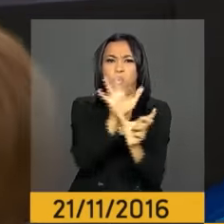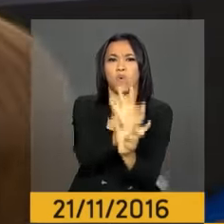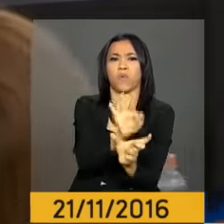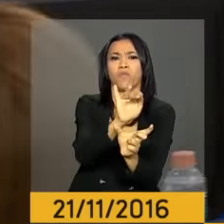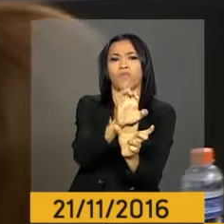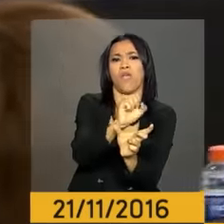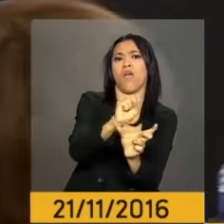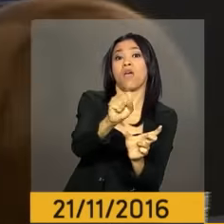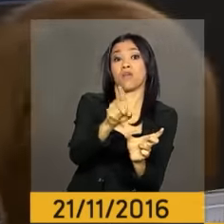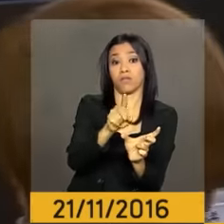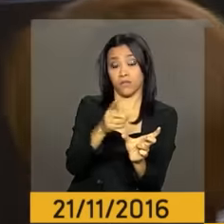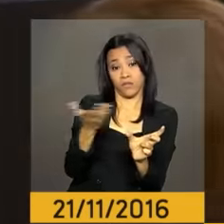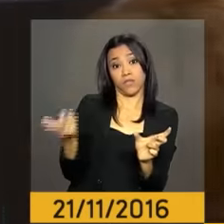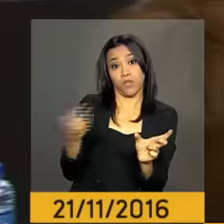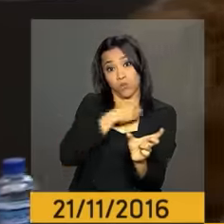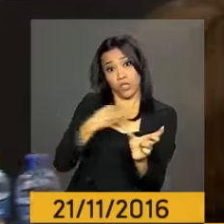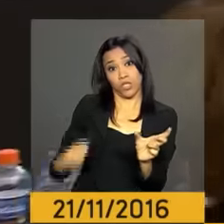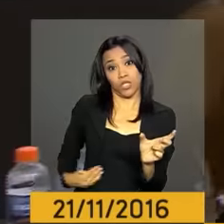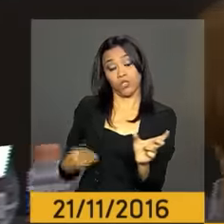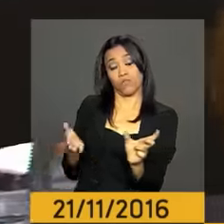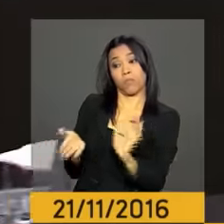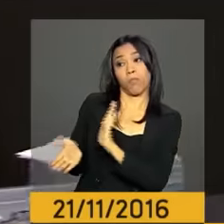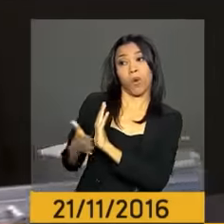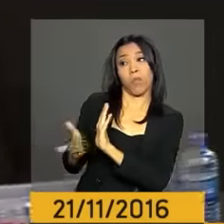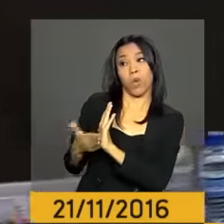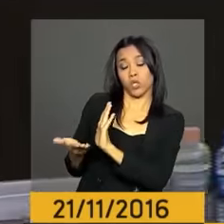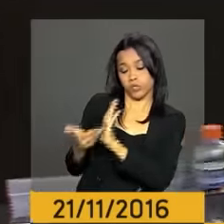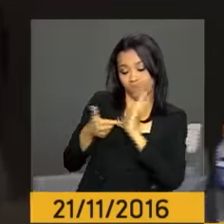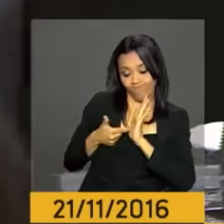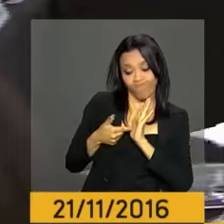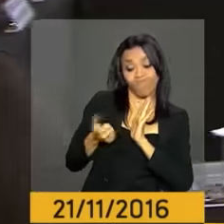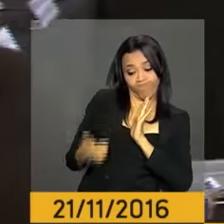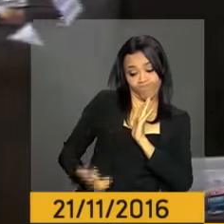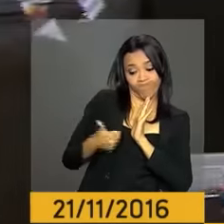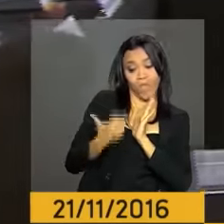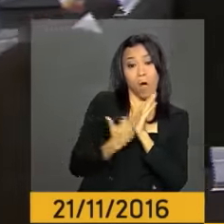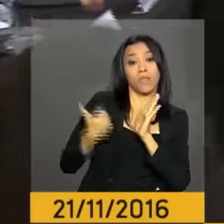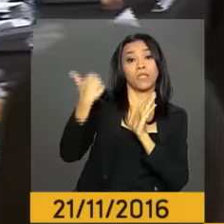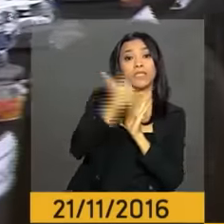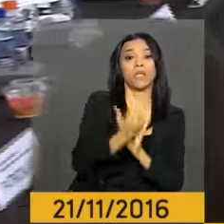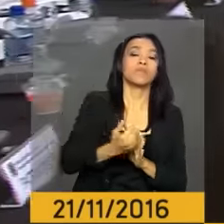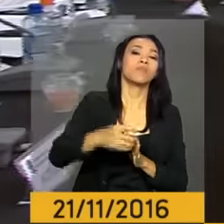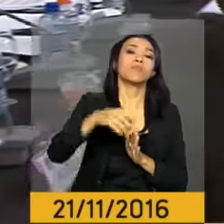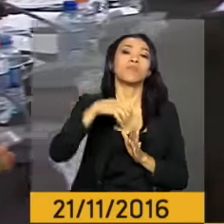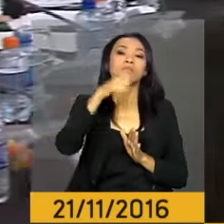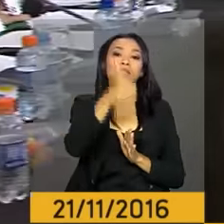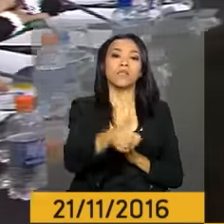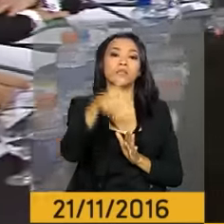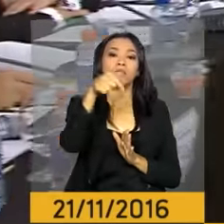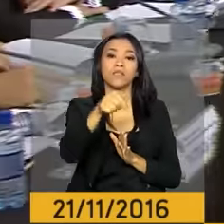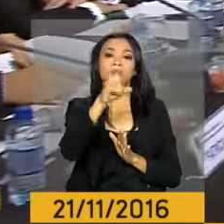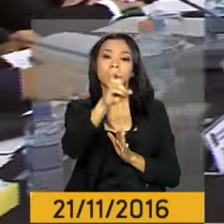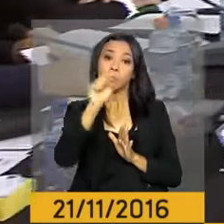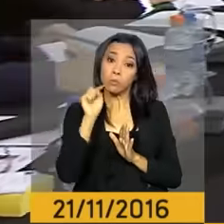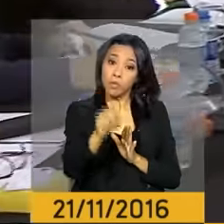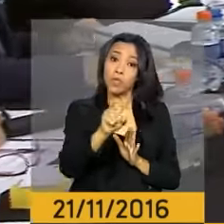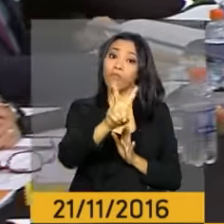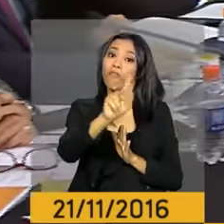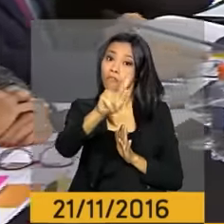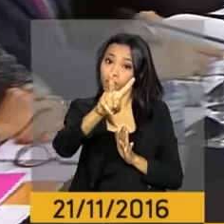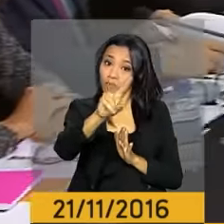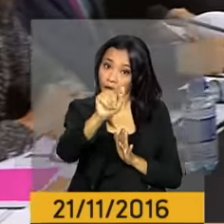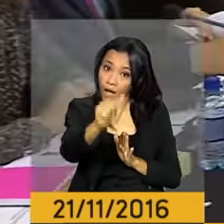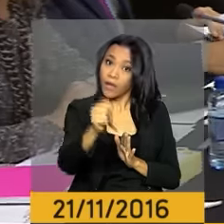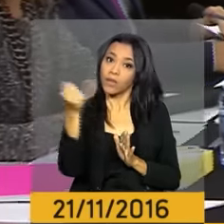o Mendonça Filho, nosso ministro, me trouxe um plano, aumentamos mais 75 mil vagas no financiamento estudantil